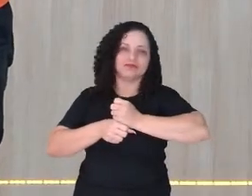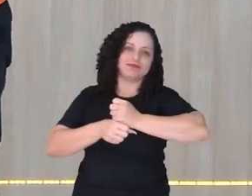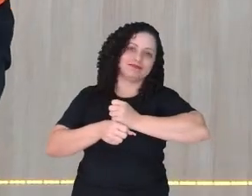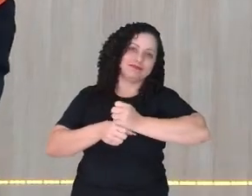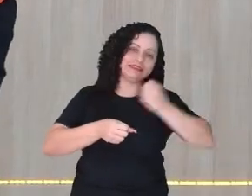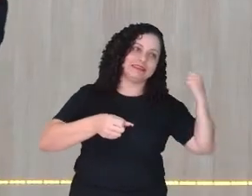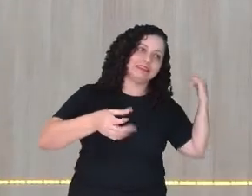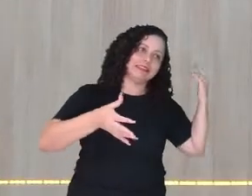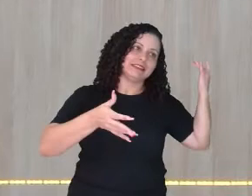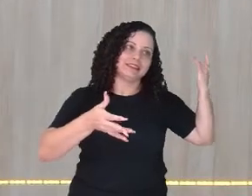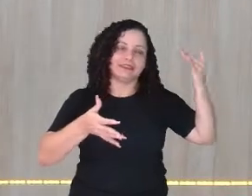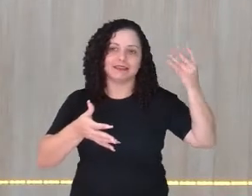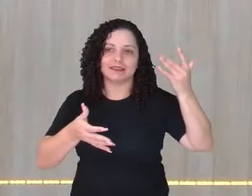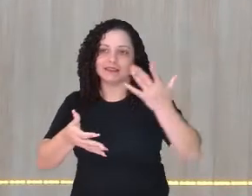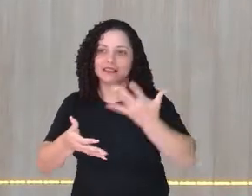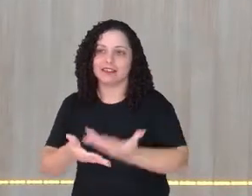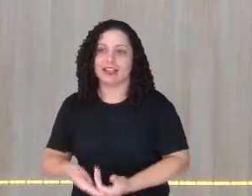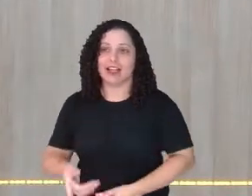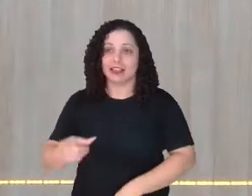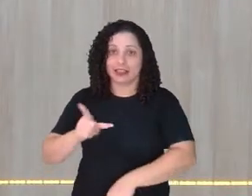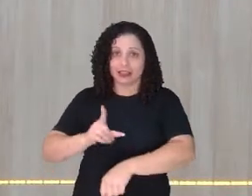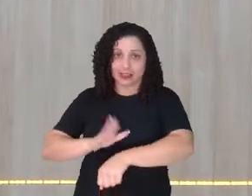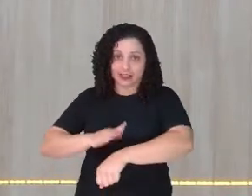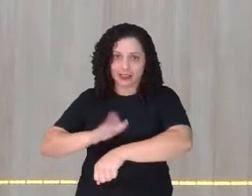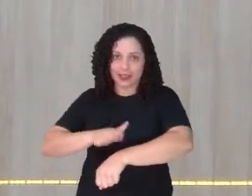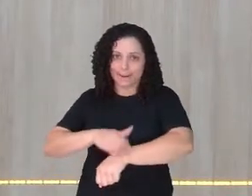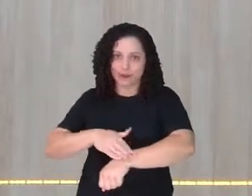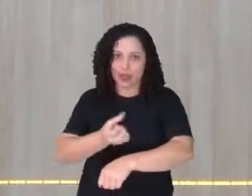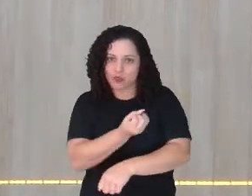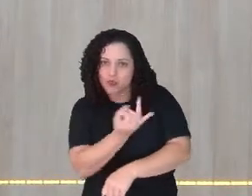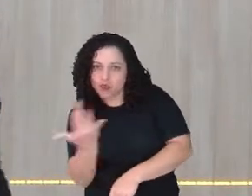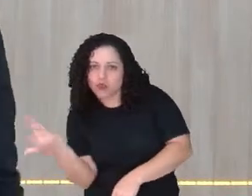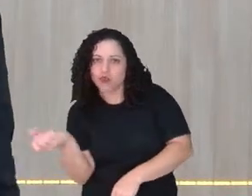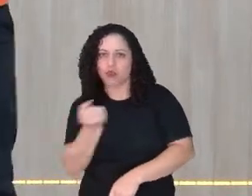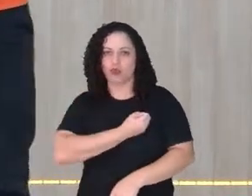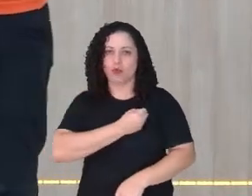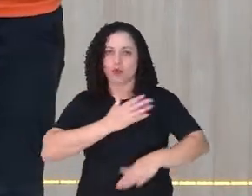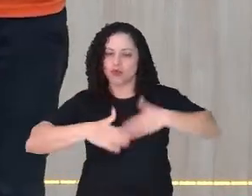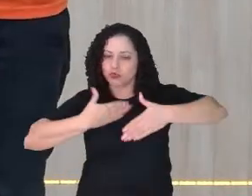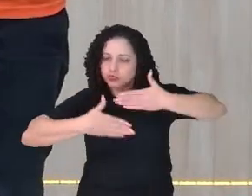passando aí, ó, aqui no cantinho, esse tempo passando aí são, né,